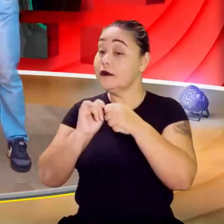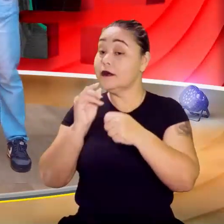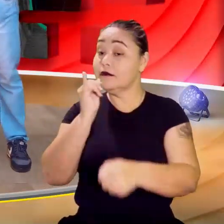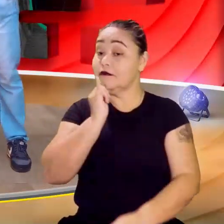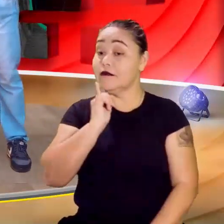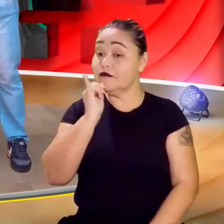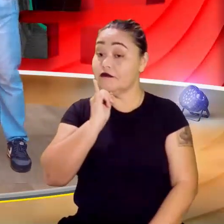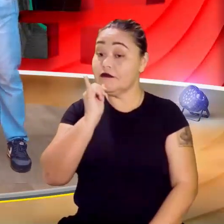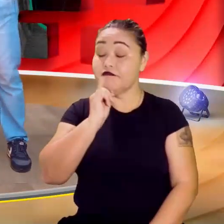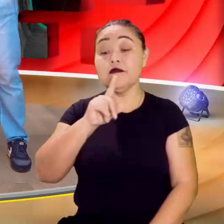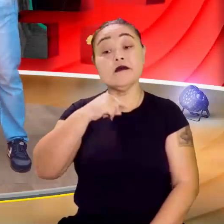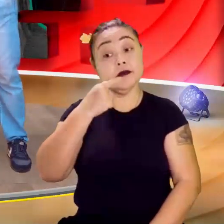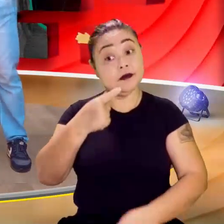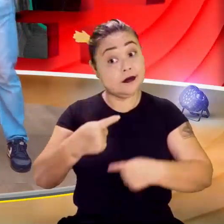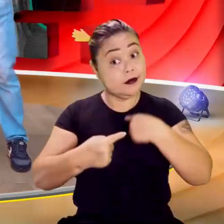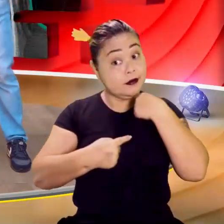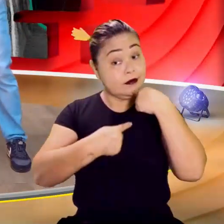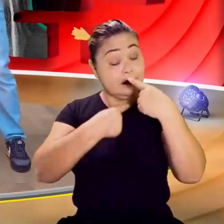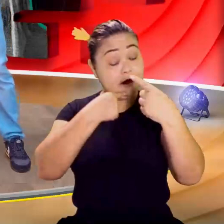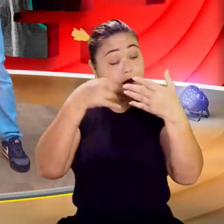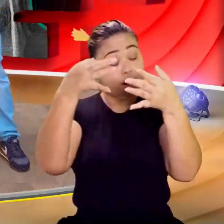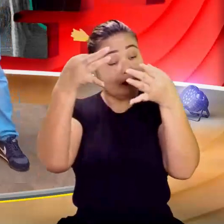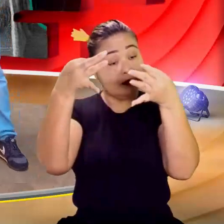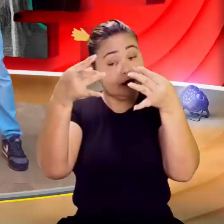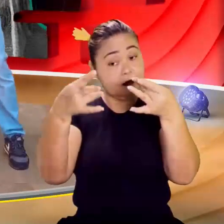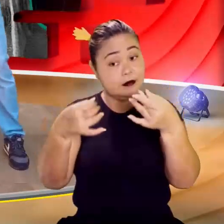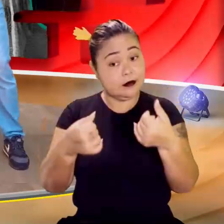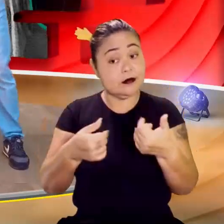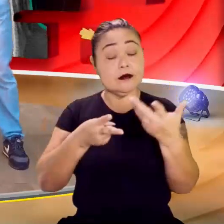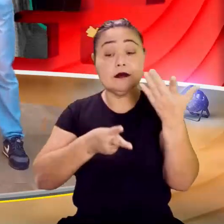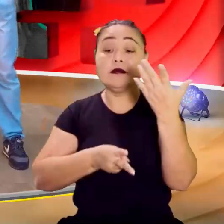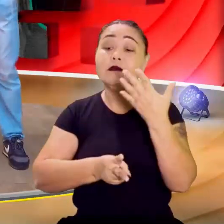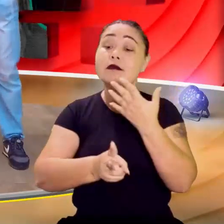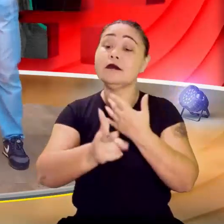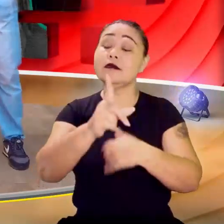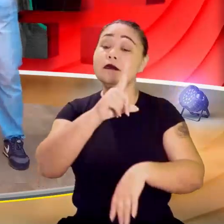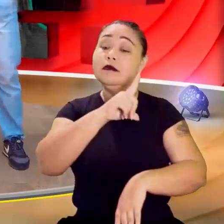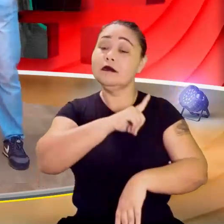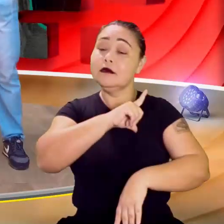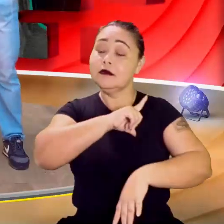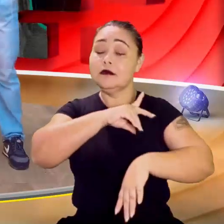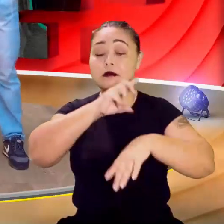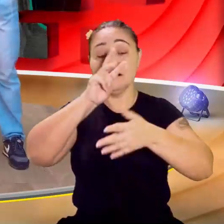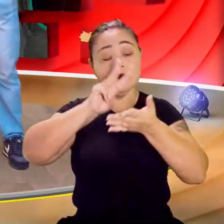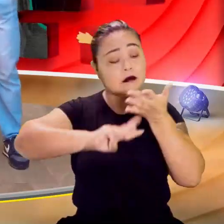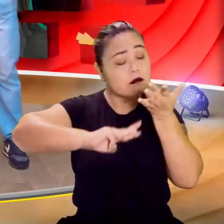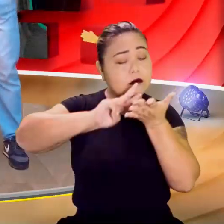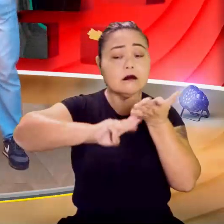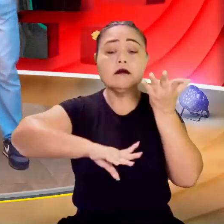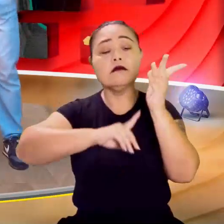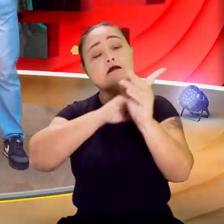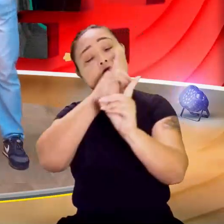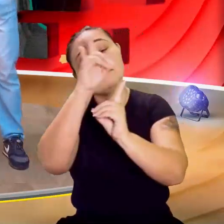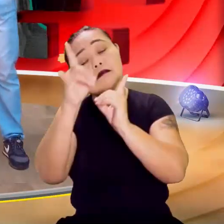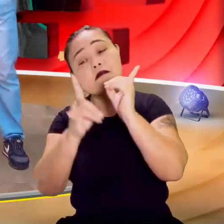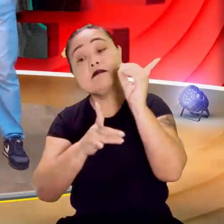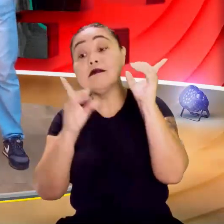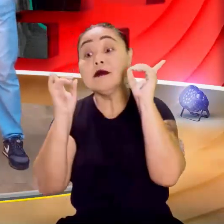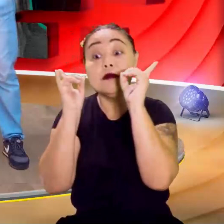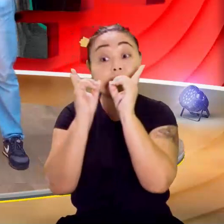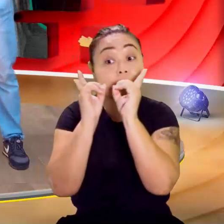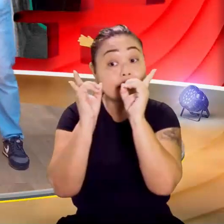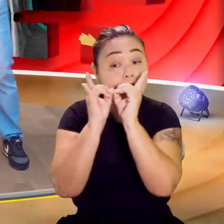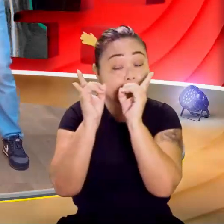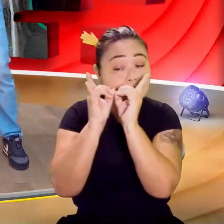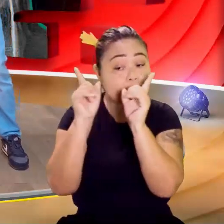E claro, as suas dúvidas vão ser esclarecidas. Como sempre, a gente tem toda uma metodologia, uma dinâmica aqui, uma didática para